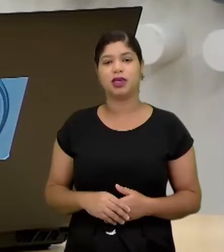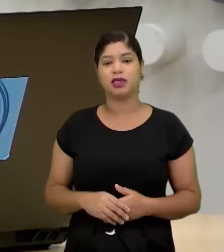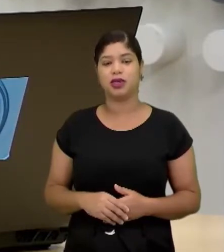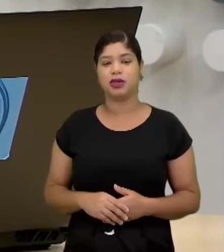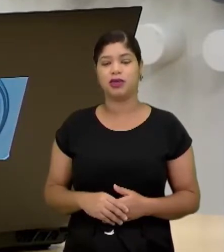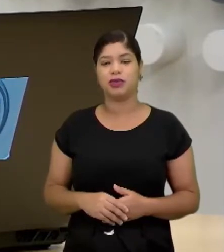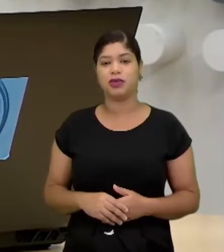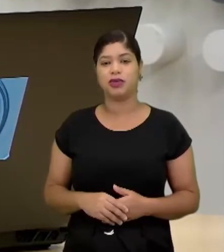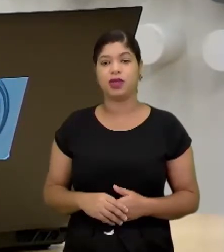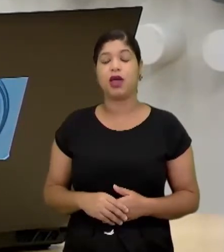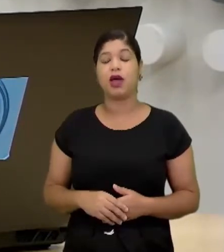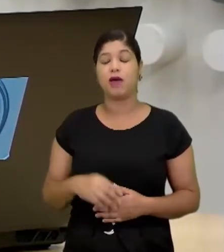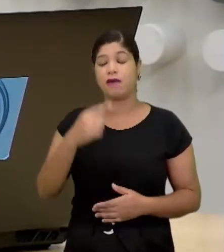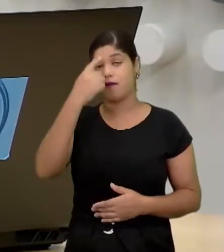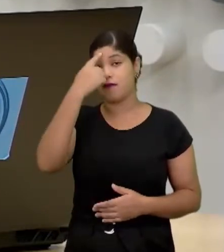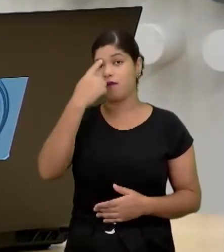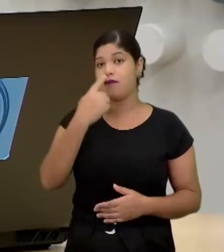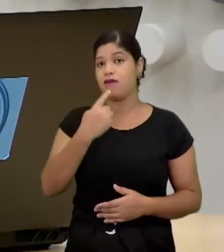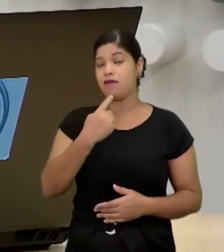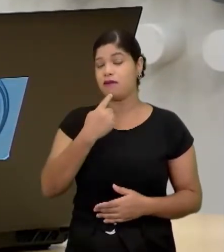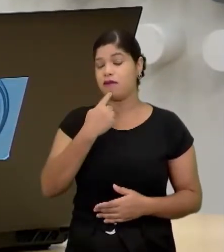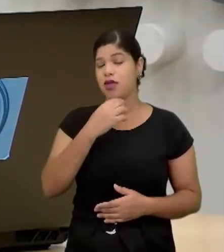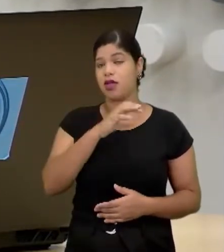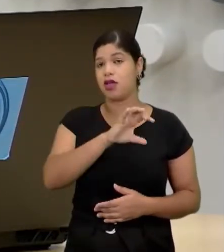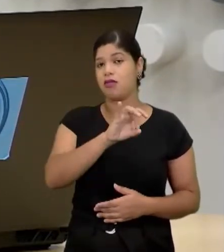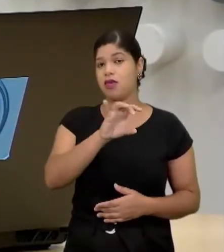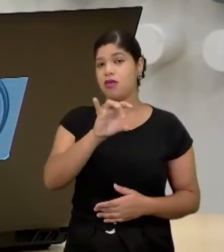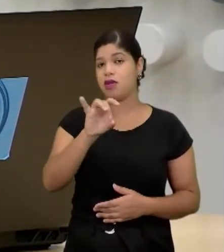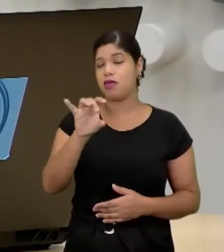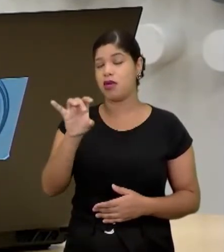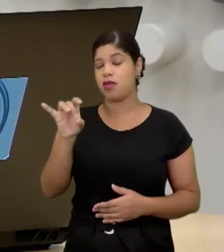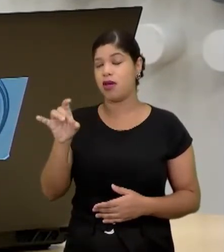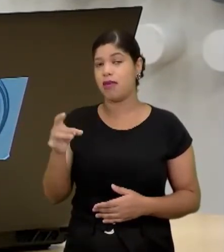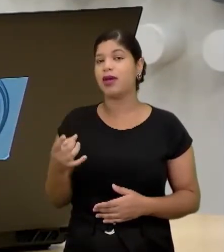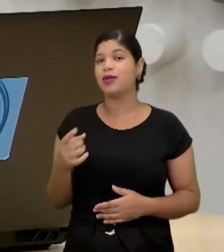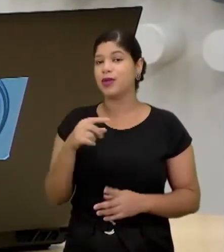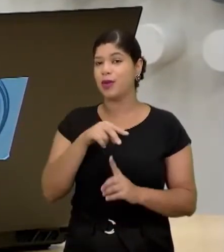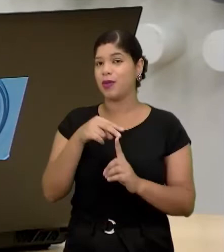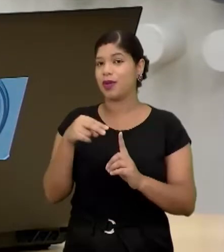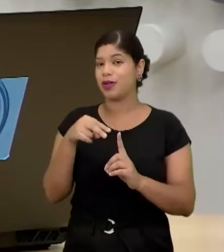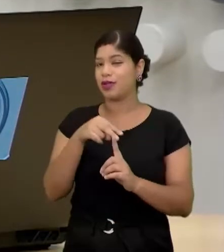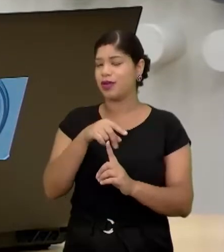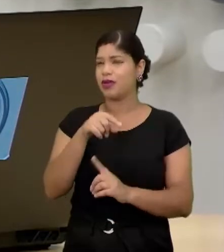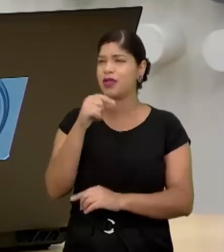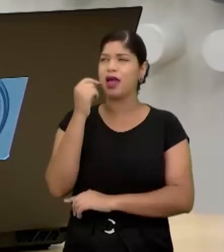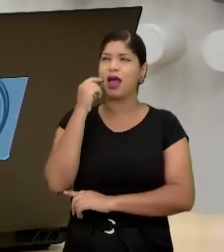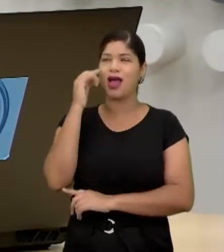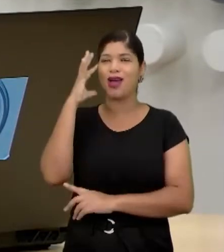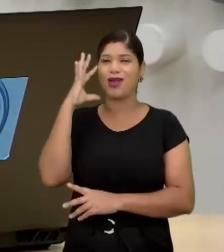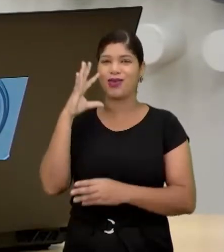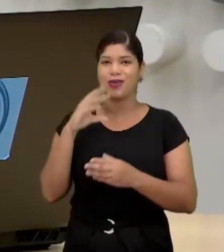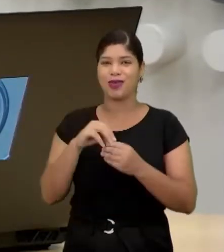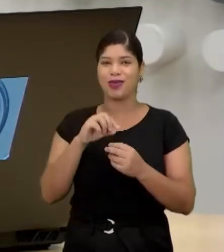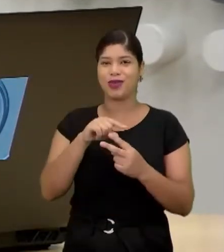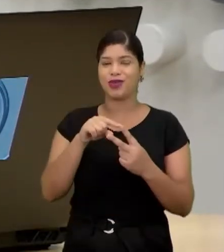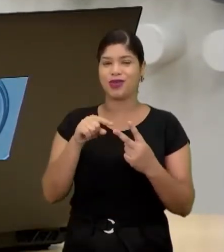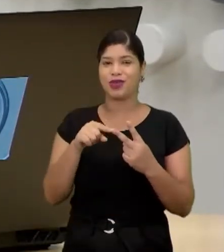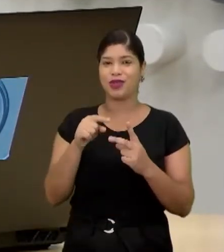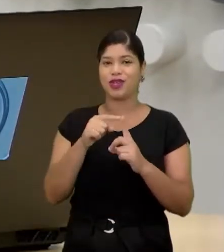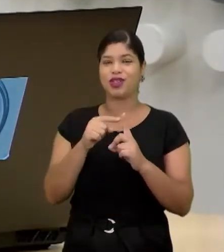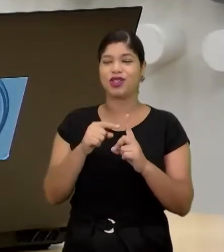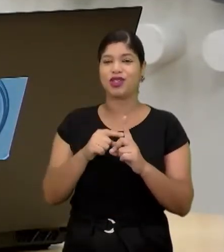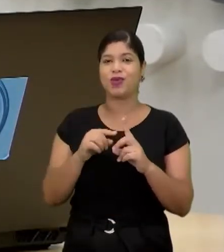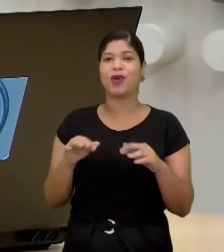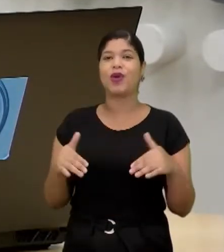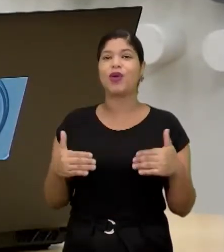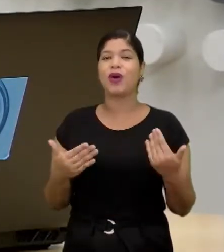delinear traçar um perfil de cada uma dessas perspectivas para que vocês é o final consigam compreender um dia que